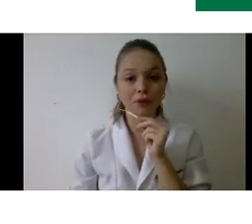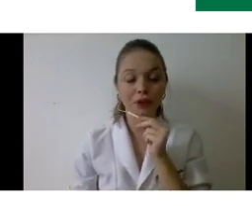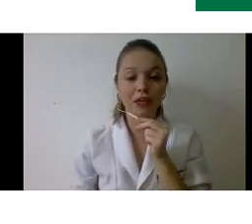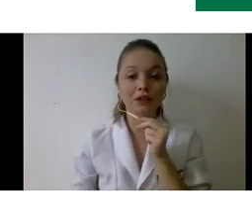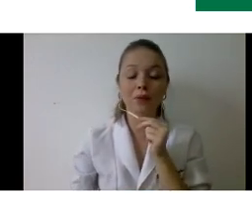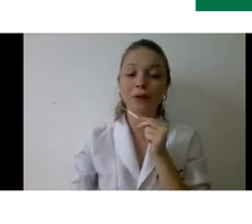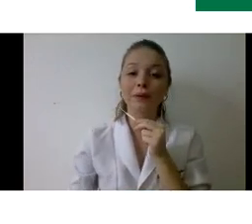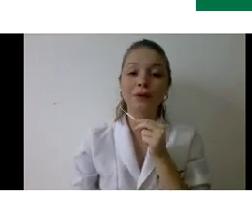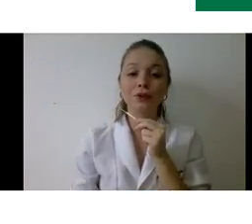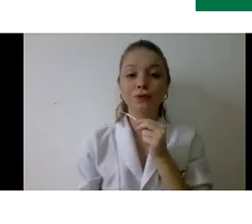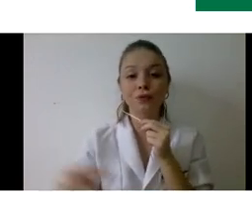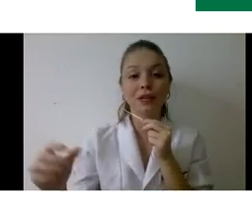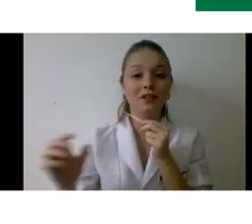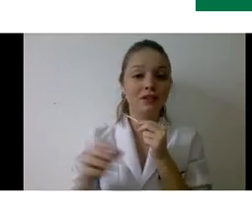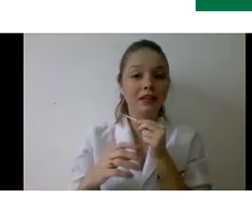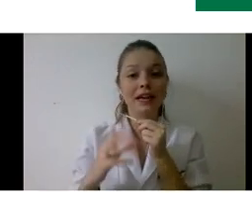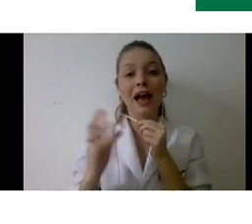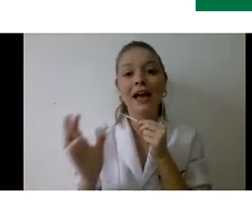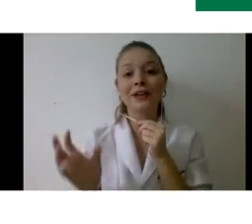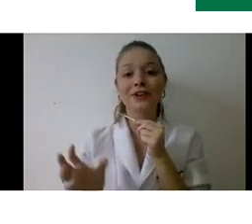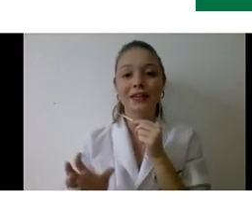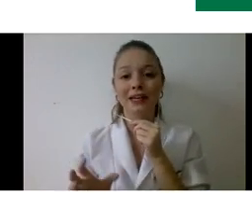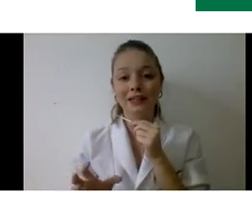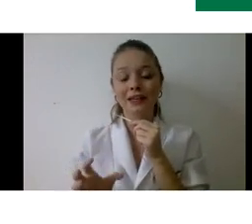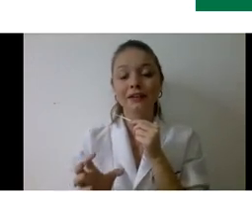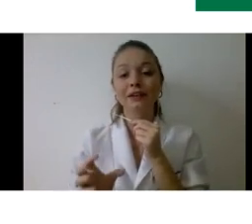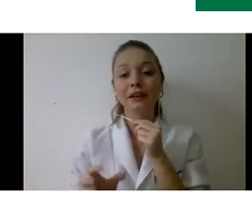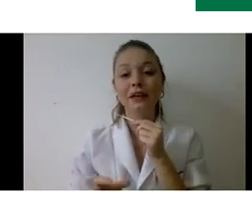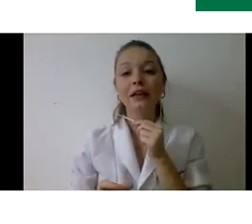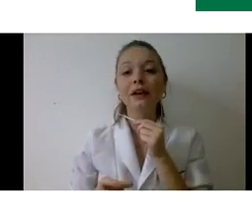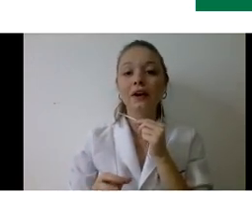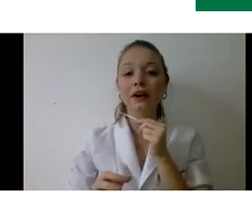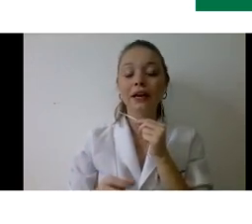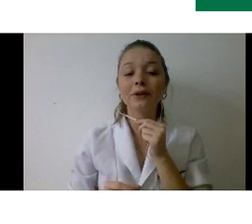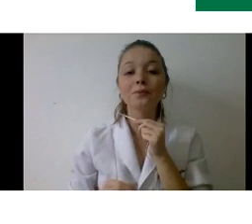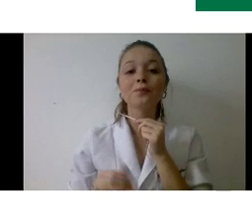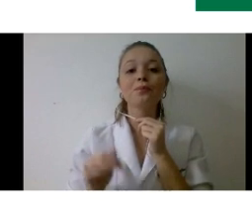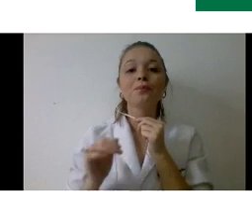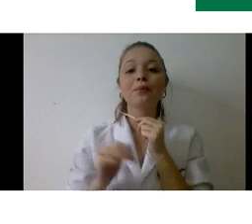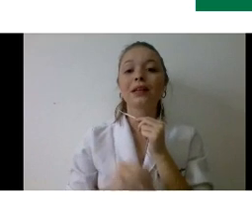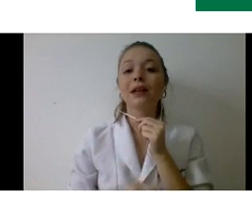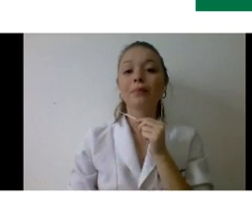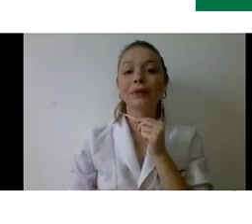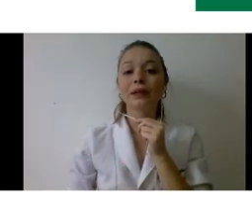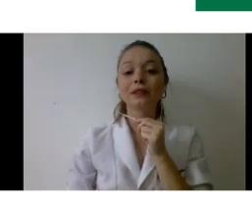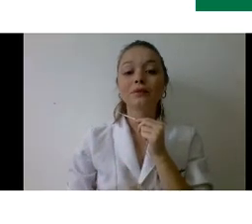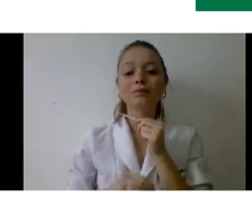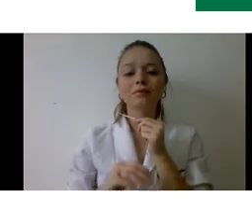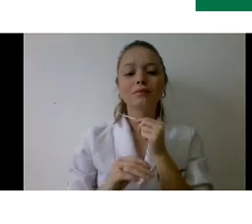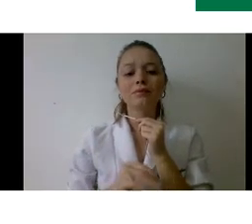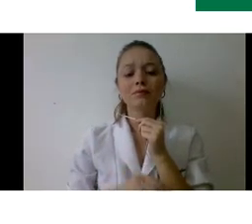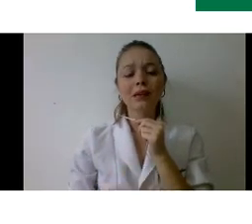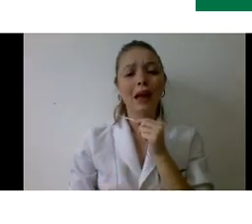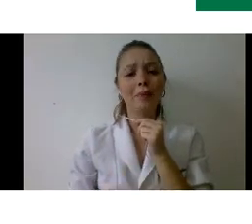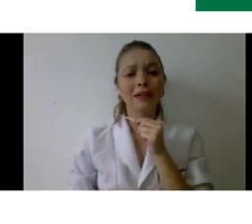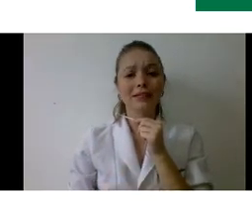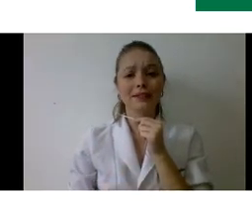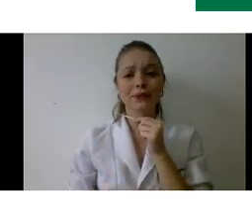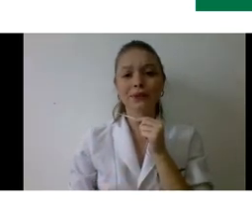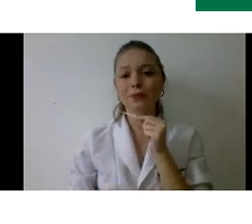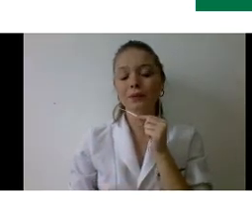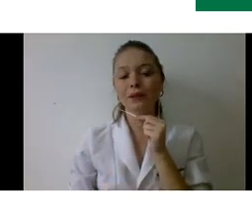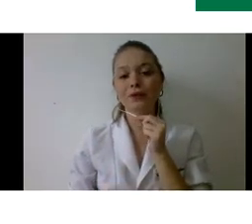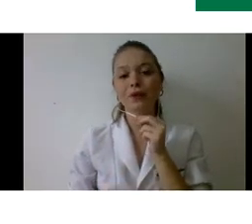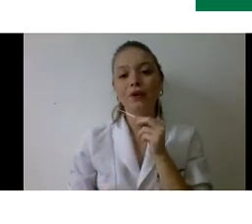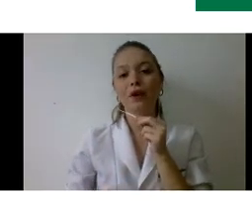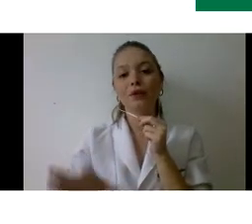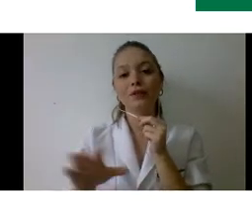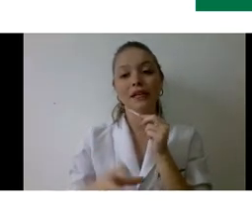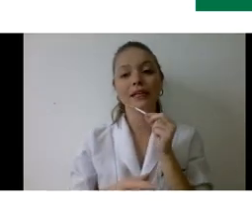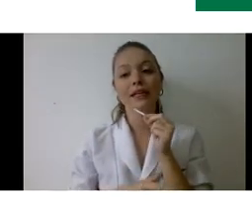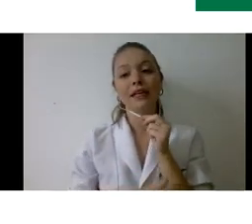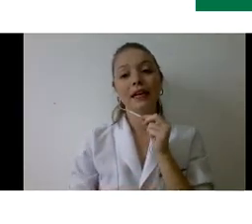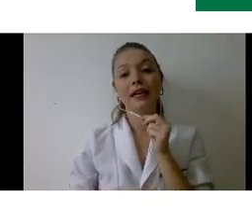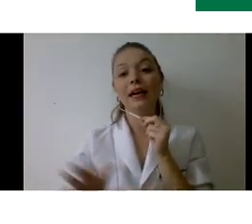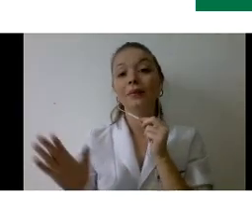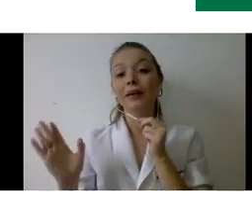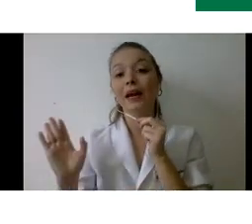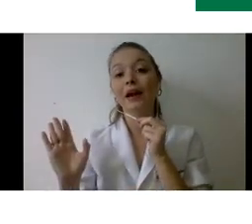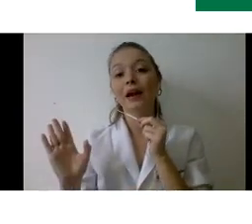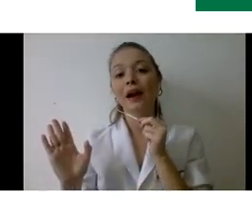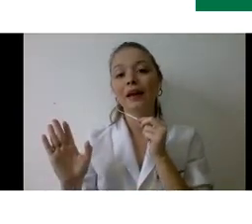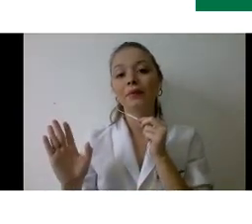choque, ok? Então, primeiro de tudo é desligar a rede elétrica, ok? E depois a prestação de primeiros socorros